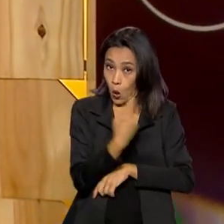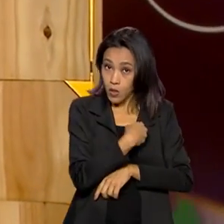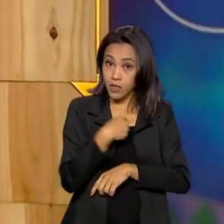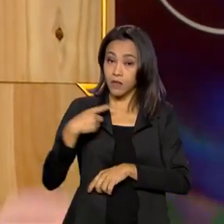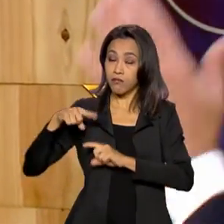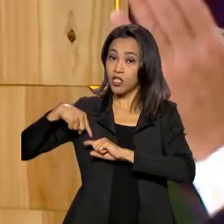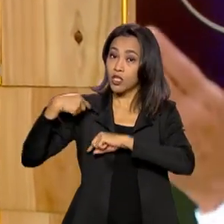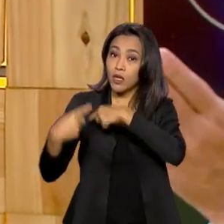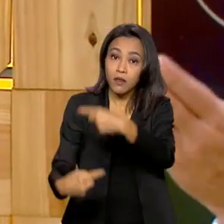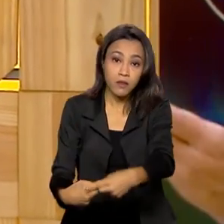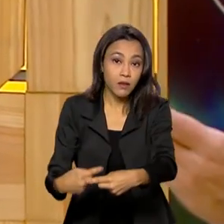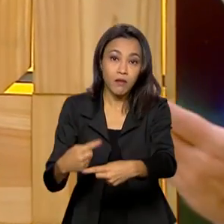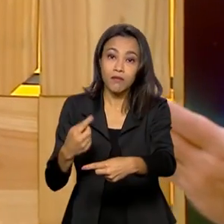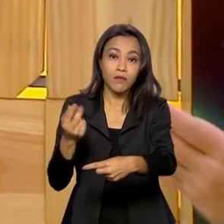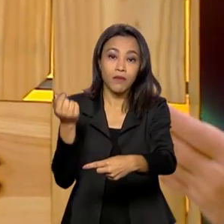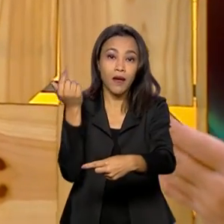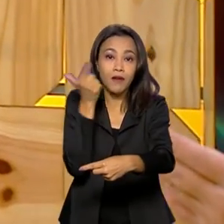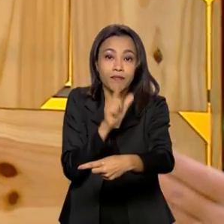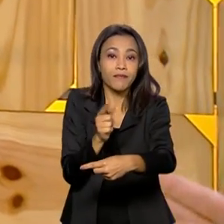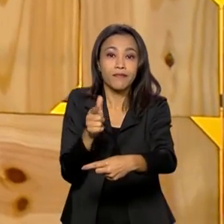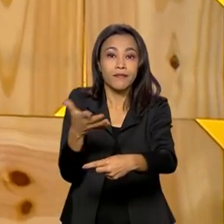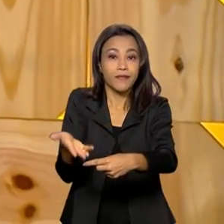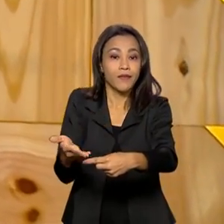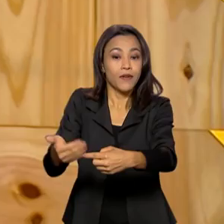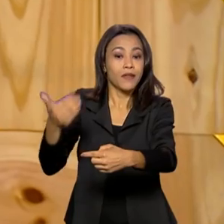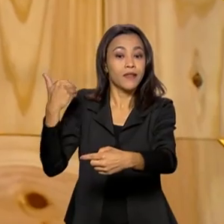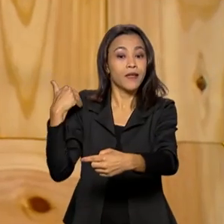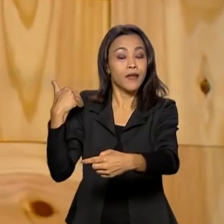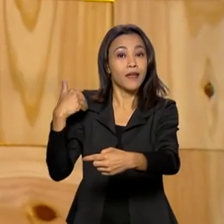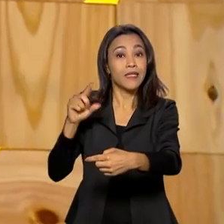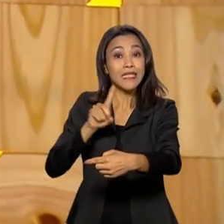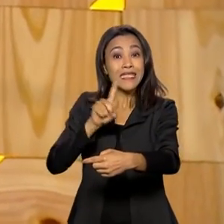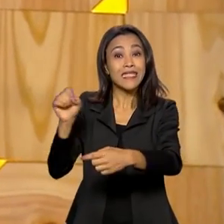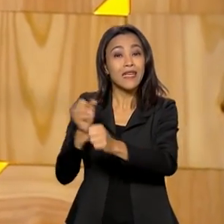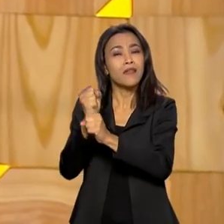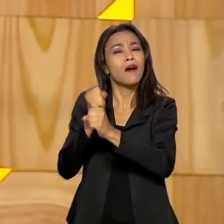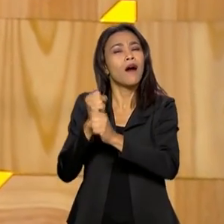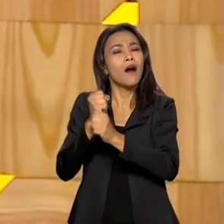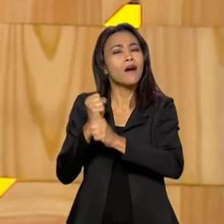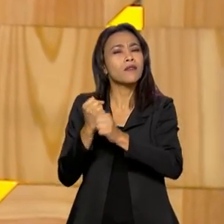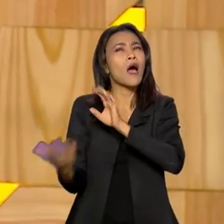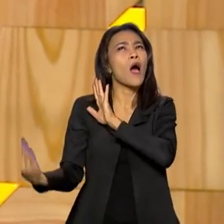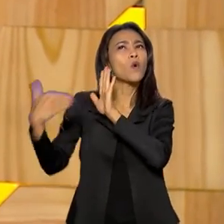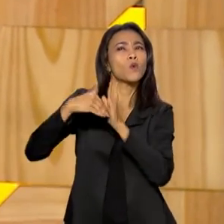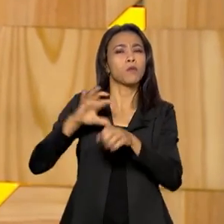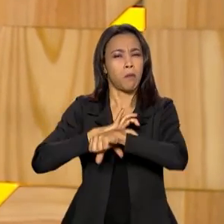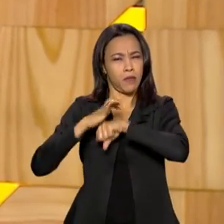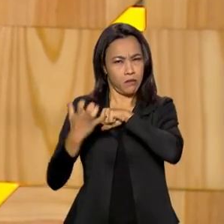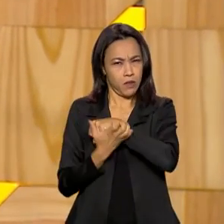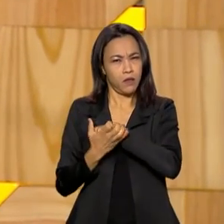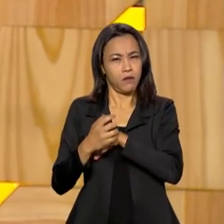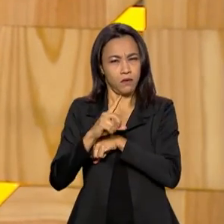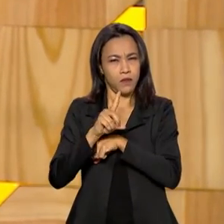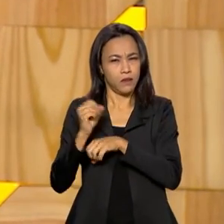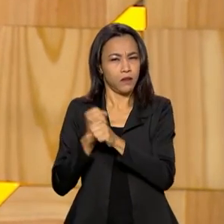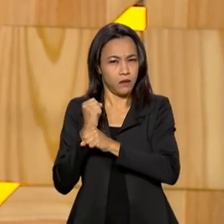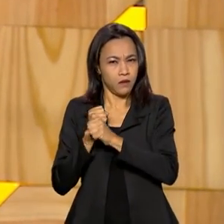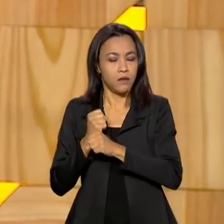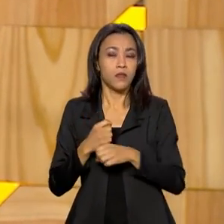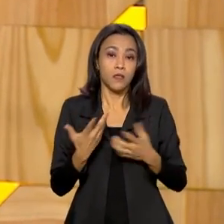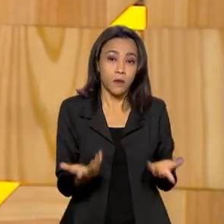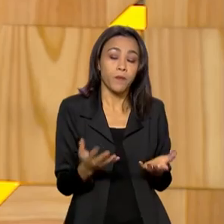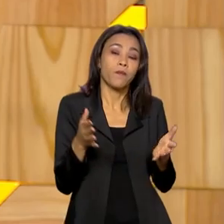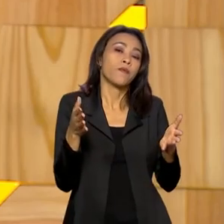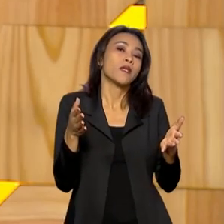vivemos até porque anterior foi há 100 anos atrás né anterior foi aí foi há muito tempo naquele ponto né a maneira